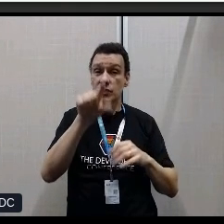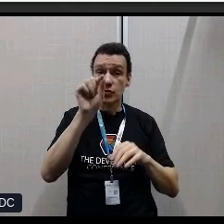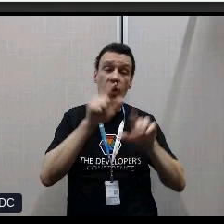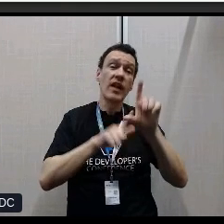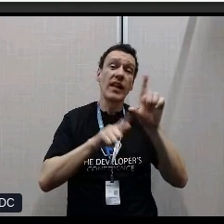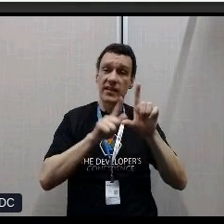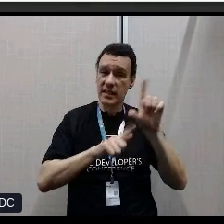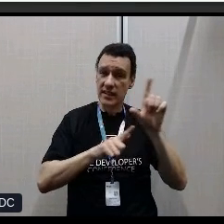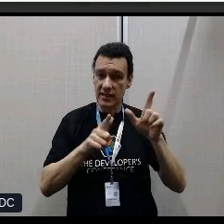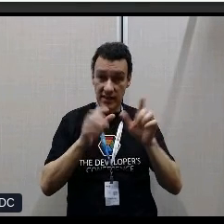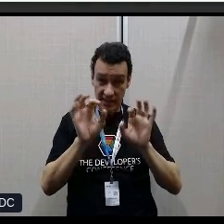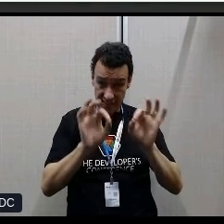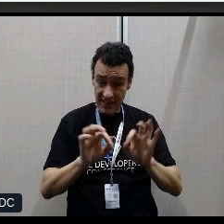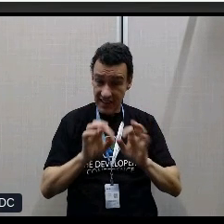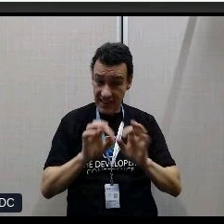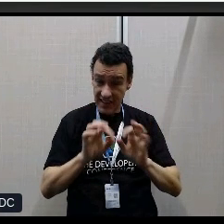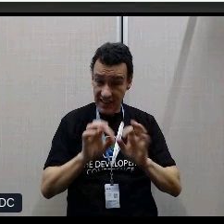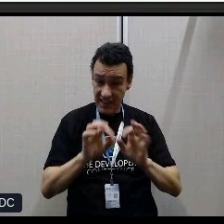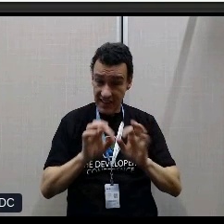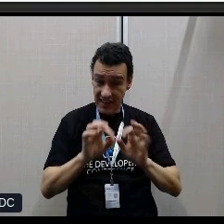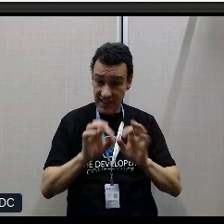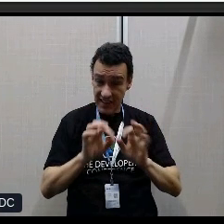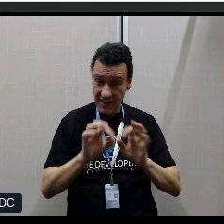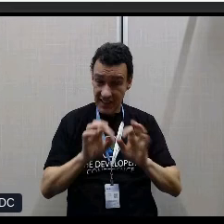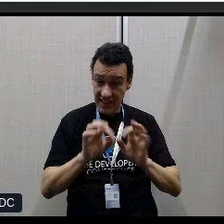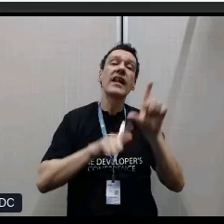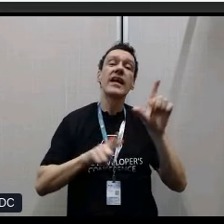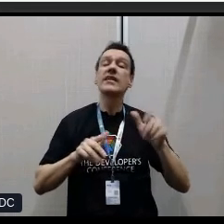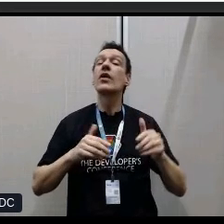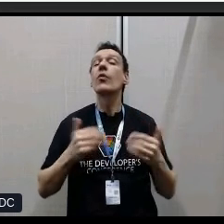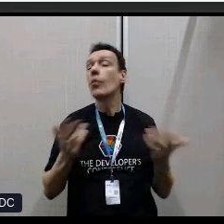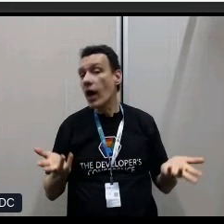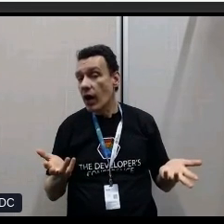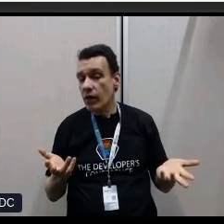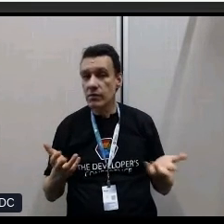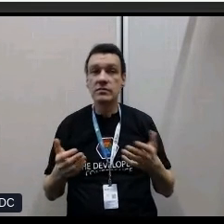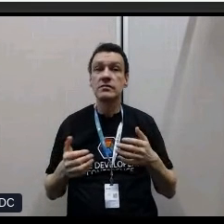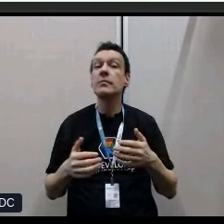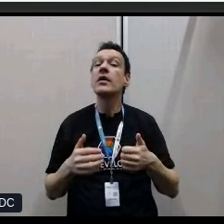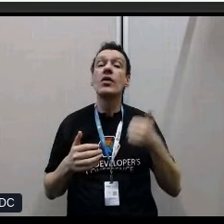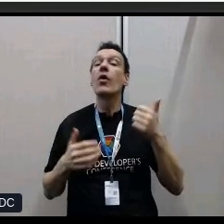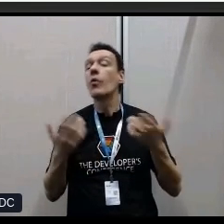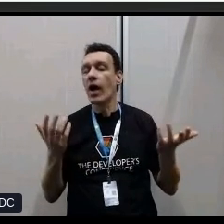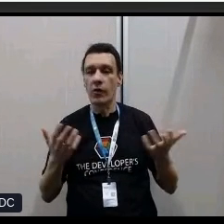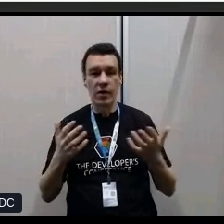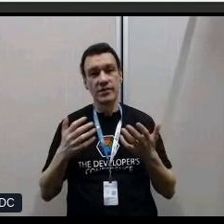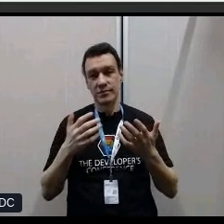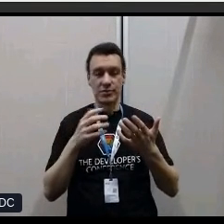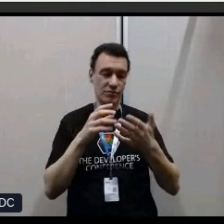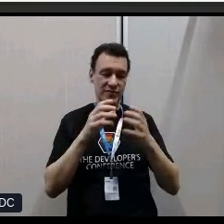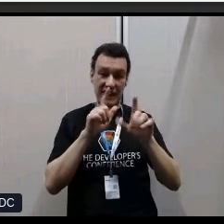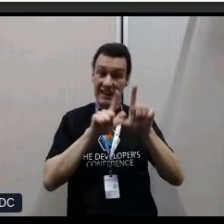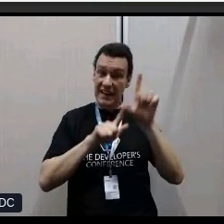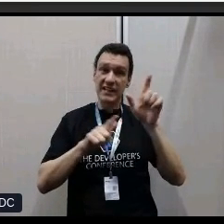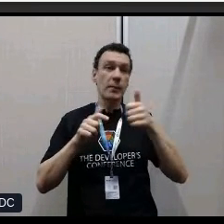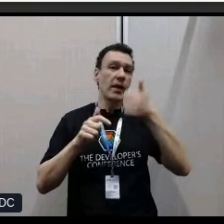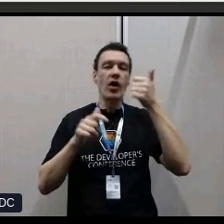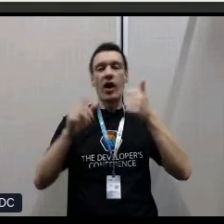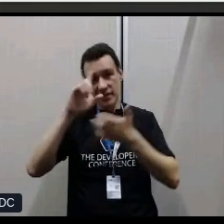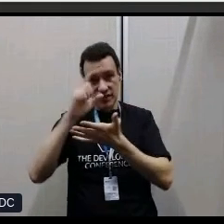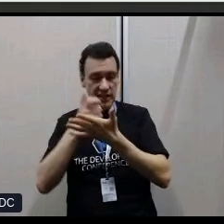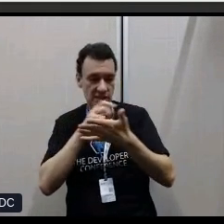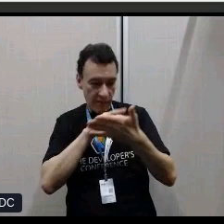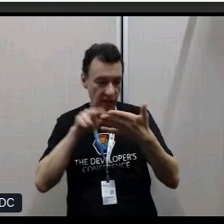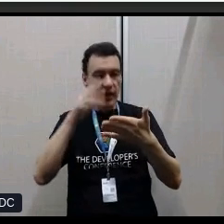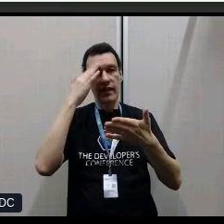por exemplo, para construir um texto, a fim de proporcionar uma melhor experiência para pessoas com dislexia. E, principalmente, as